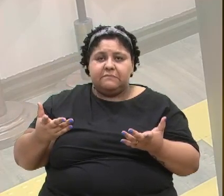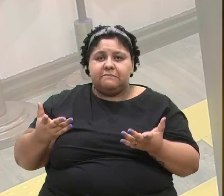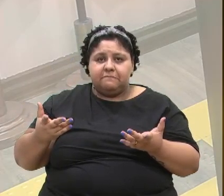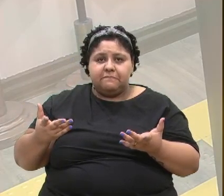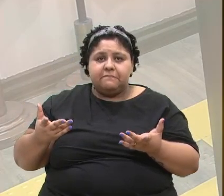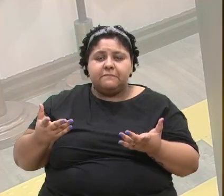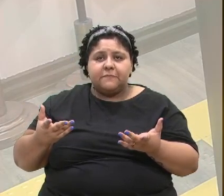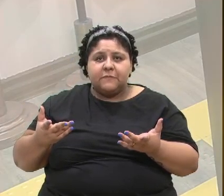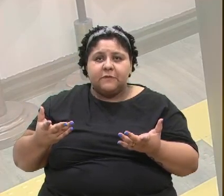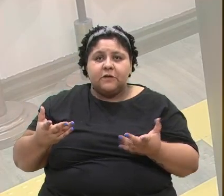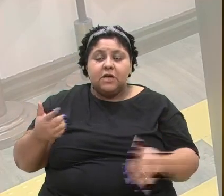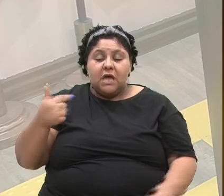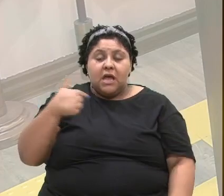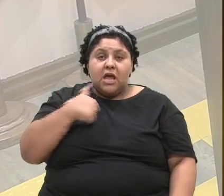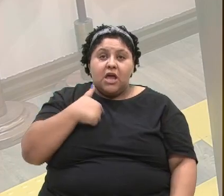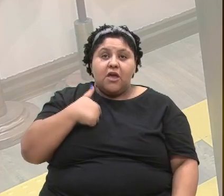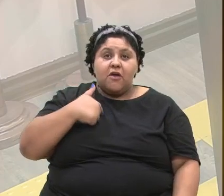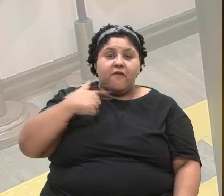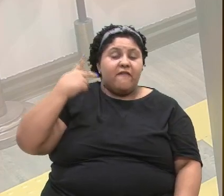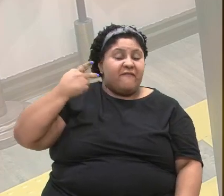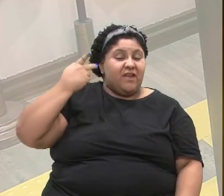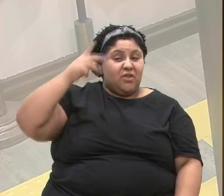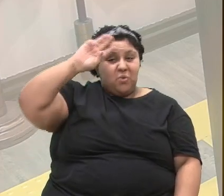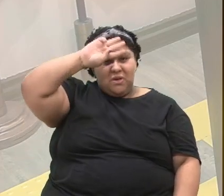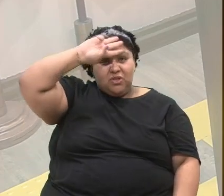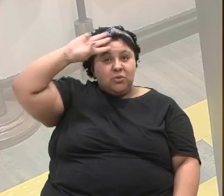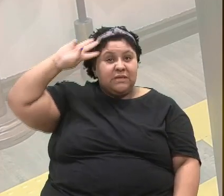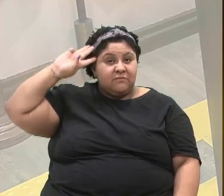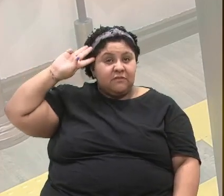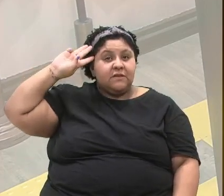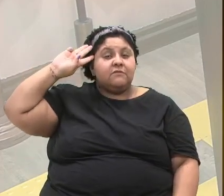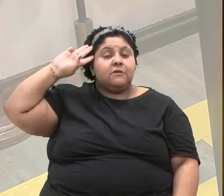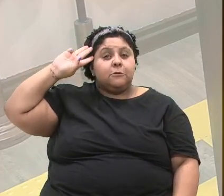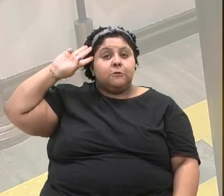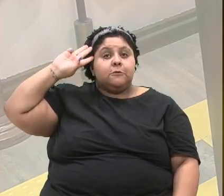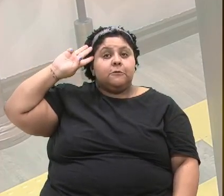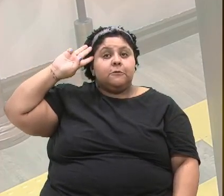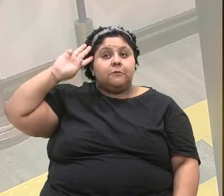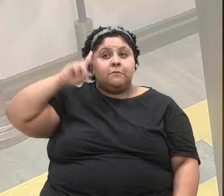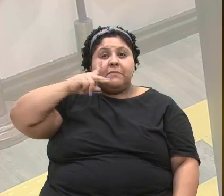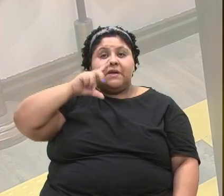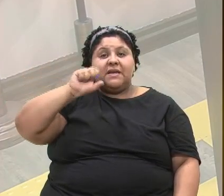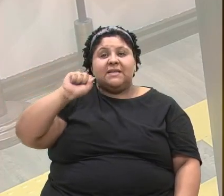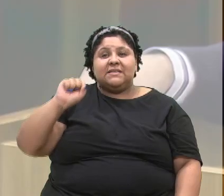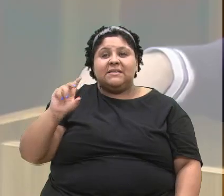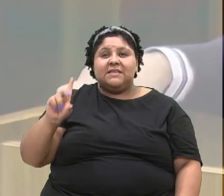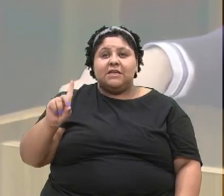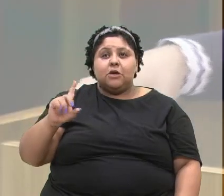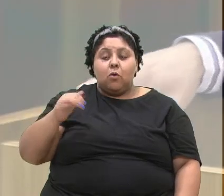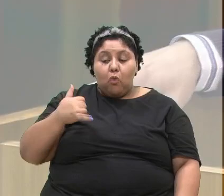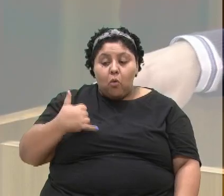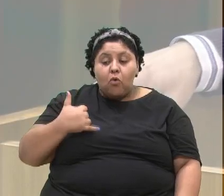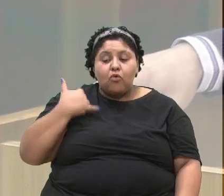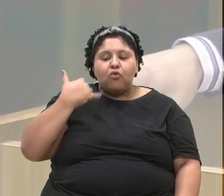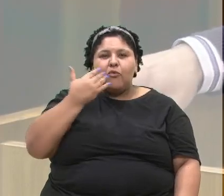político eu Vereador Juliano Valim PSD com orgulho